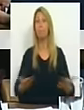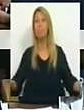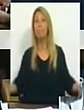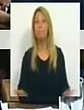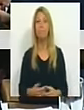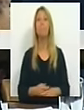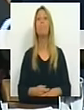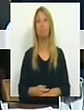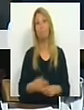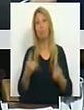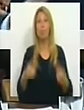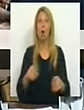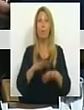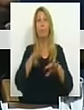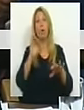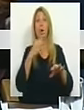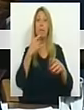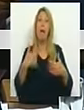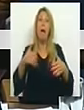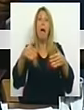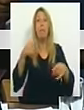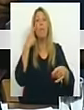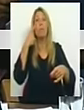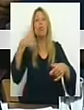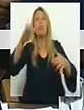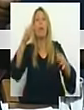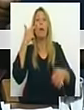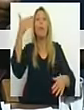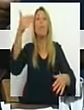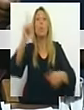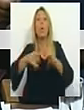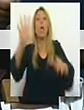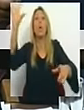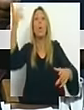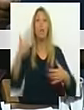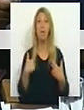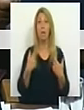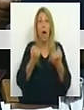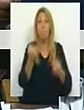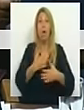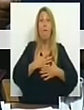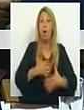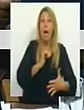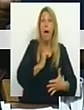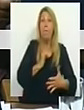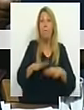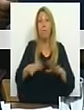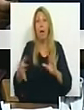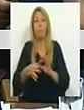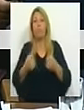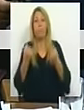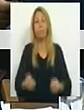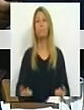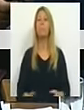justificação que é entregue ao destino daquilo que nos acontece e ultrapassa a nossa vontade. Sr. Ministro, azar, azar,